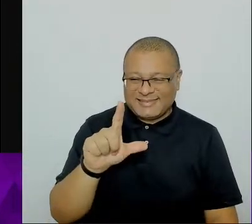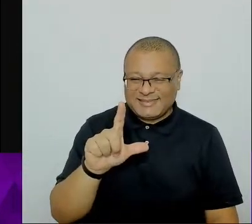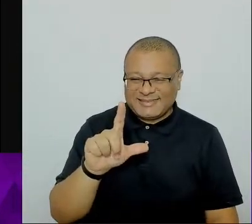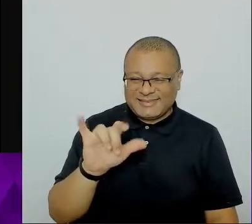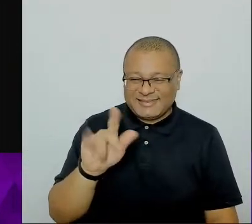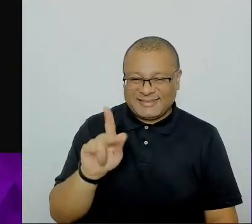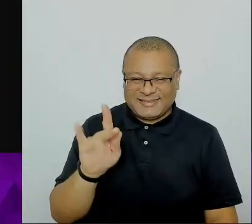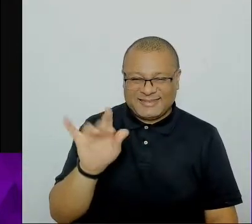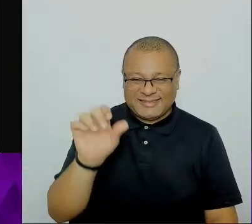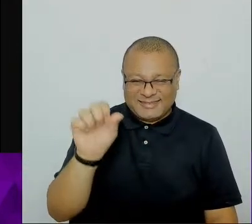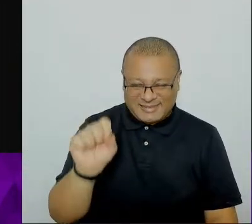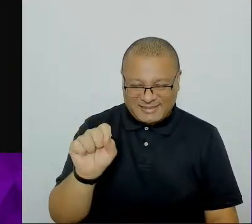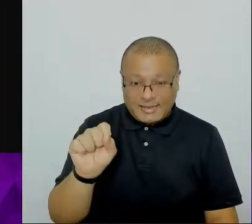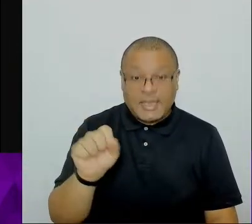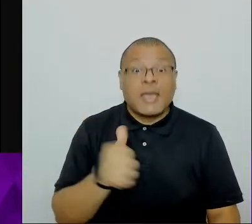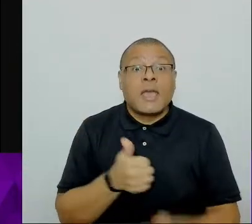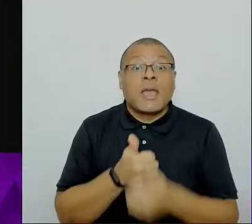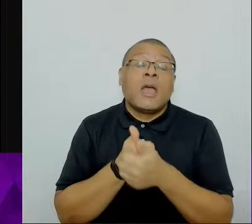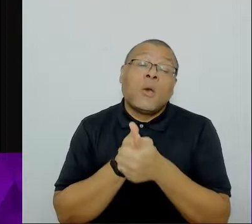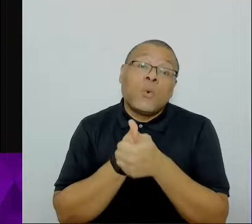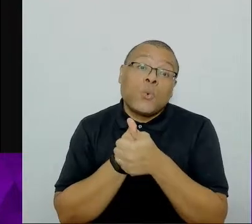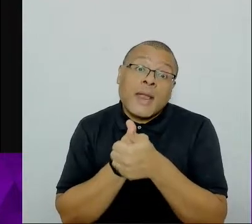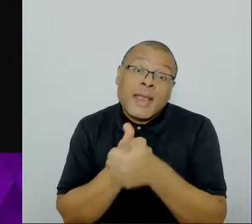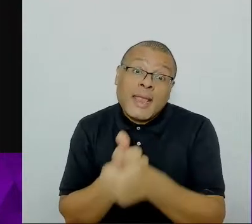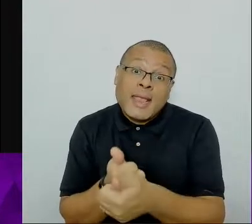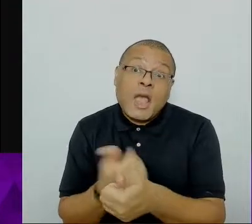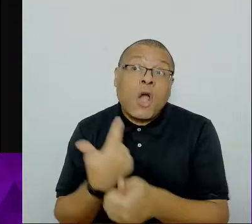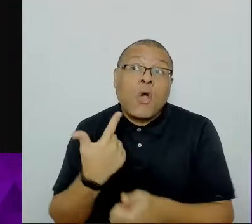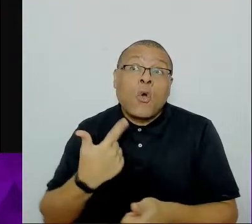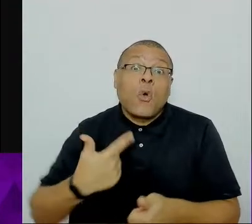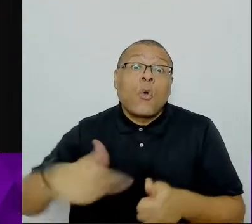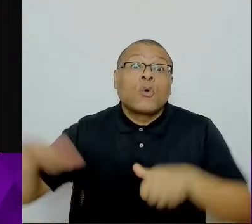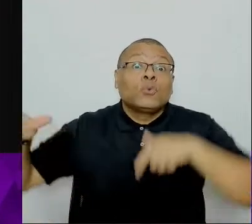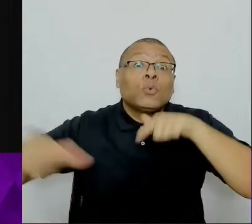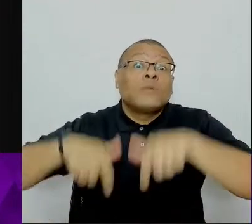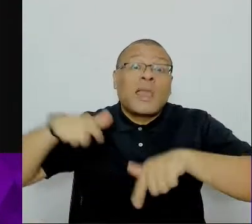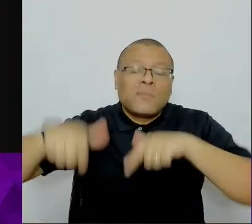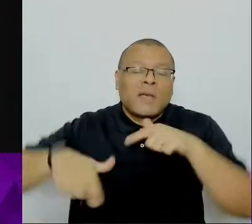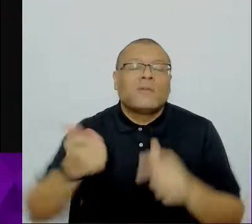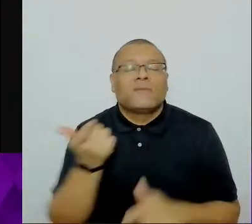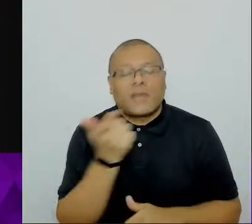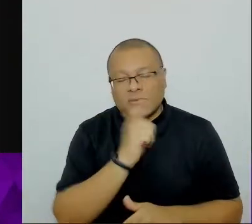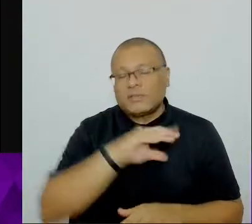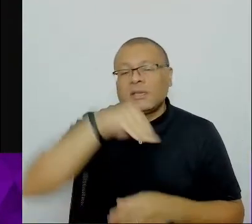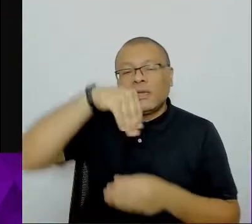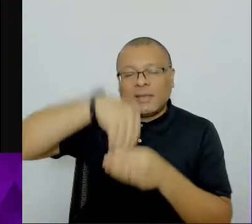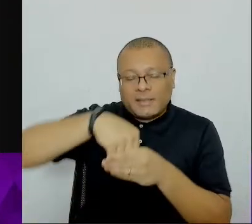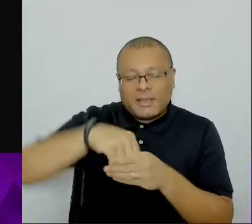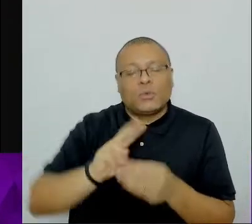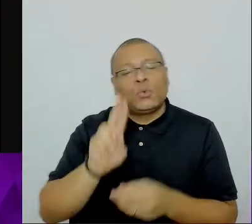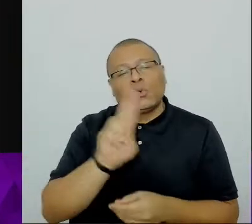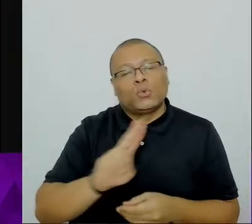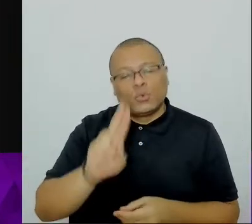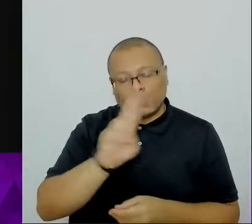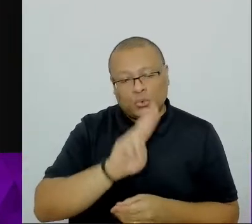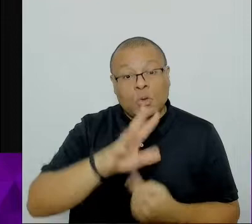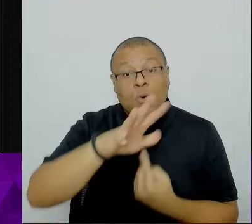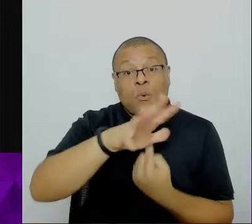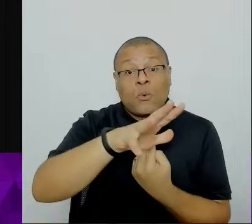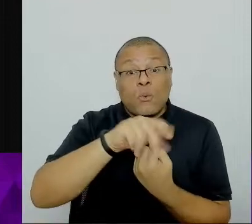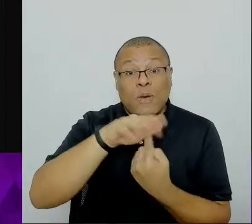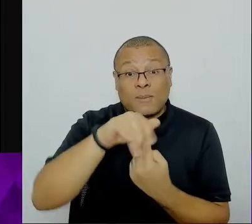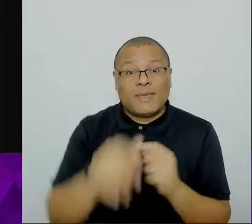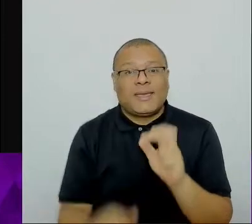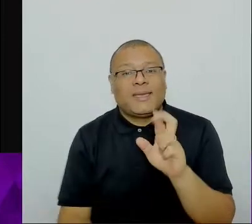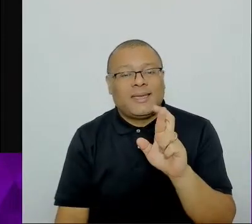como um guia para as outras ações que você consegue fazer dentro de um recurso. Então, uma API REST, ela espera que